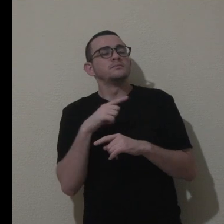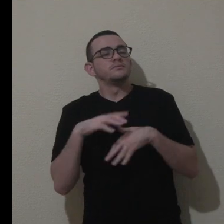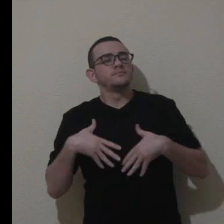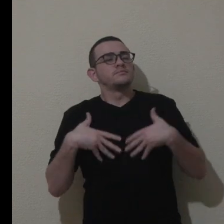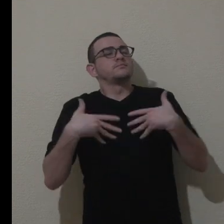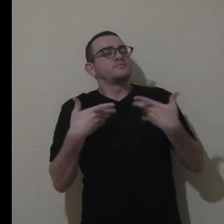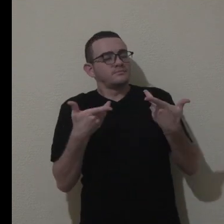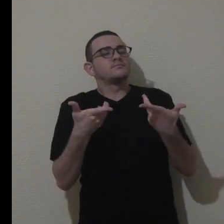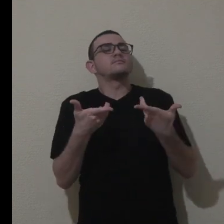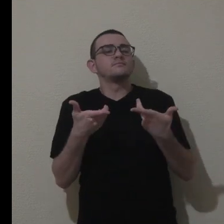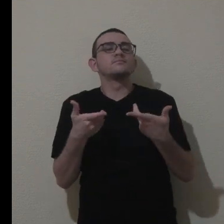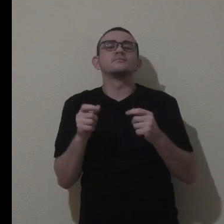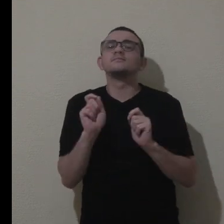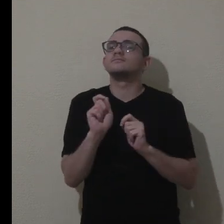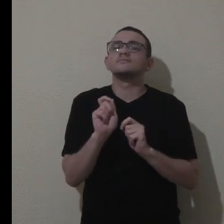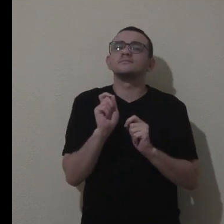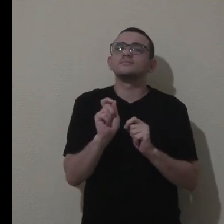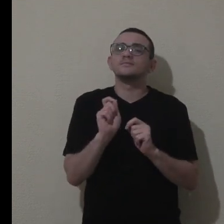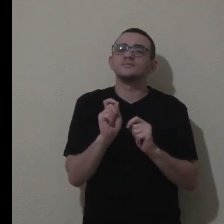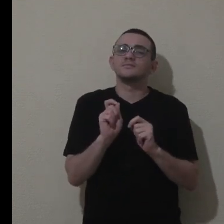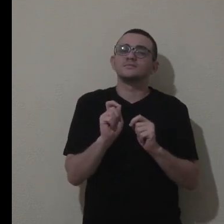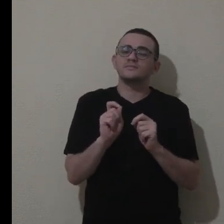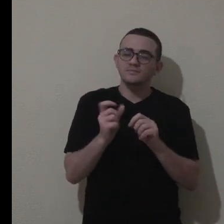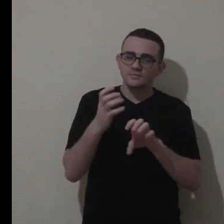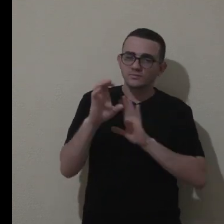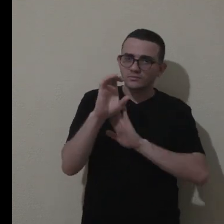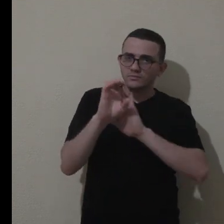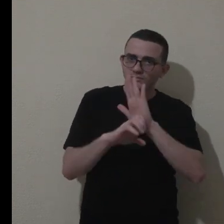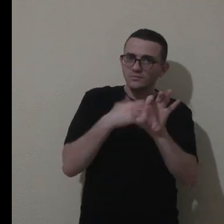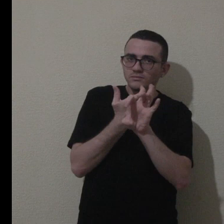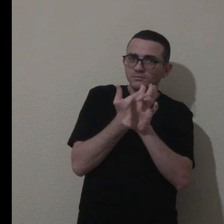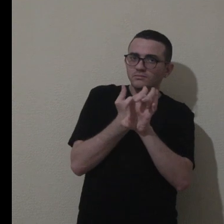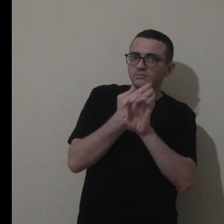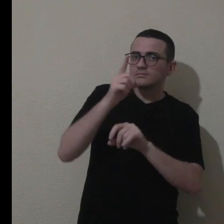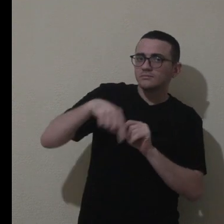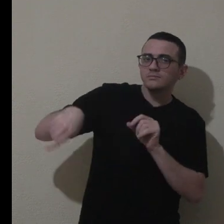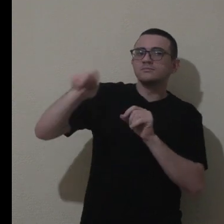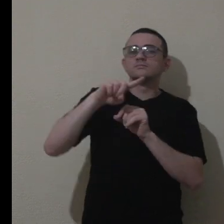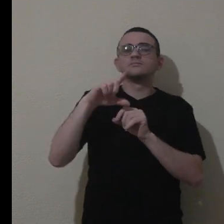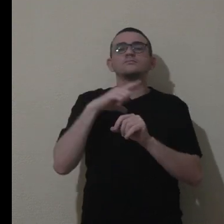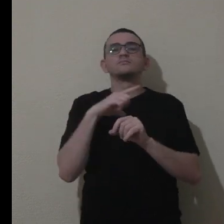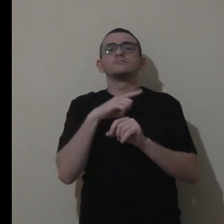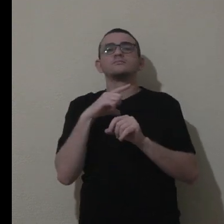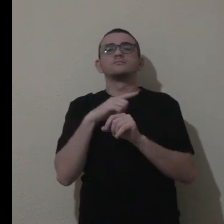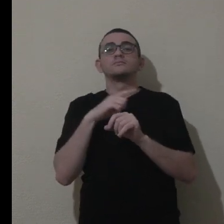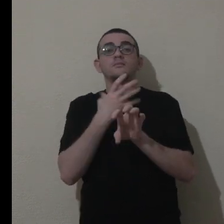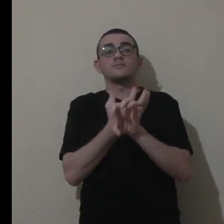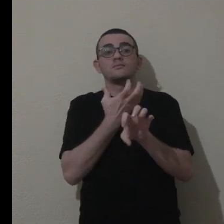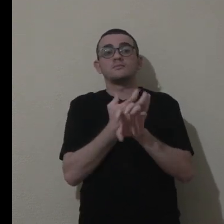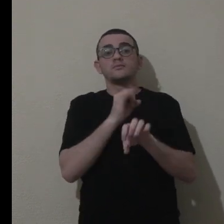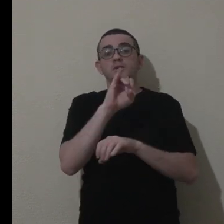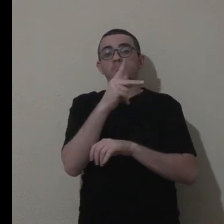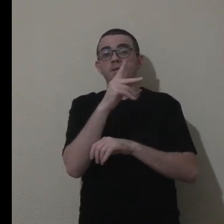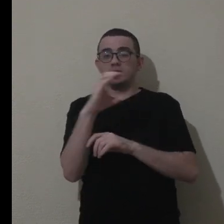temos um orgulho muito grande no sentido que dentro da grade curricular de vocês têm uma